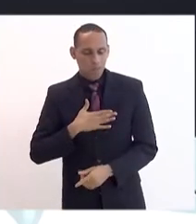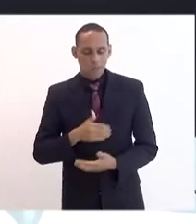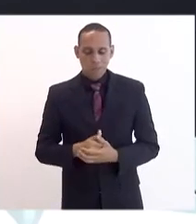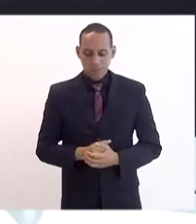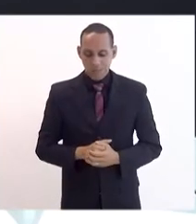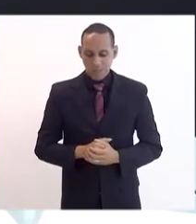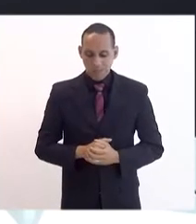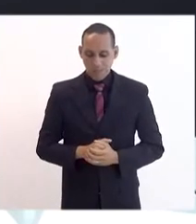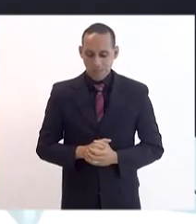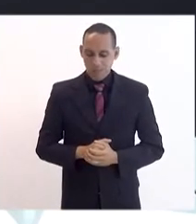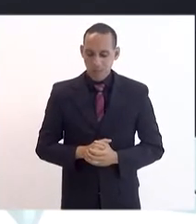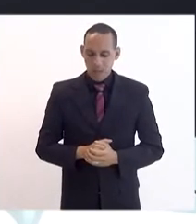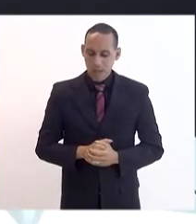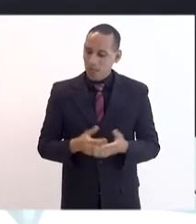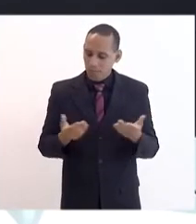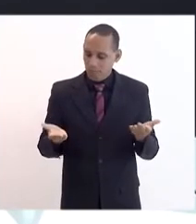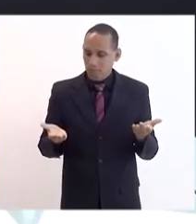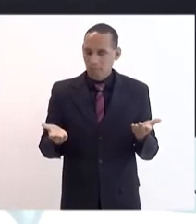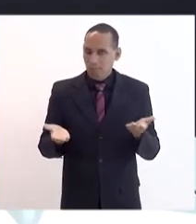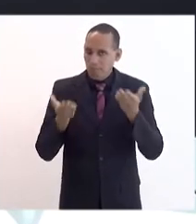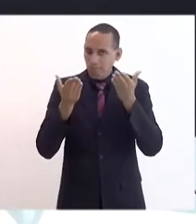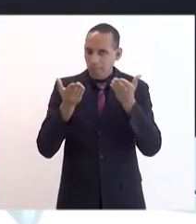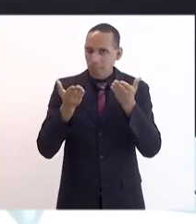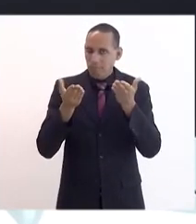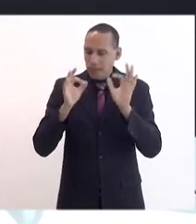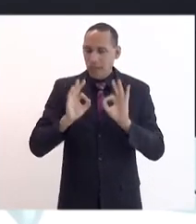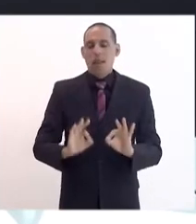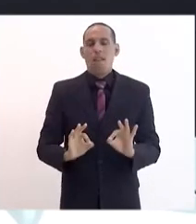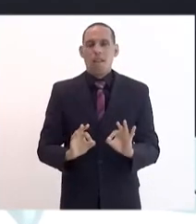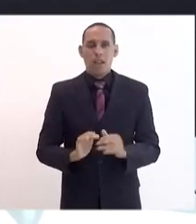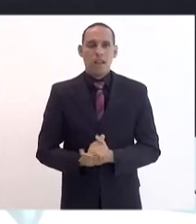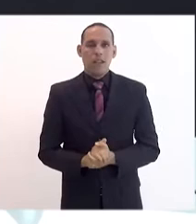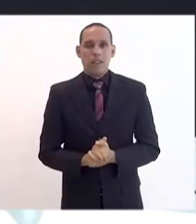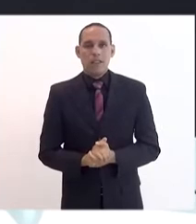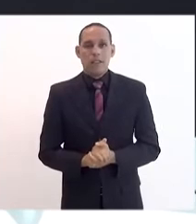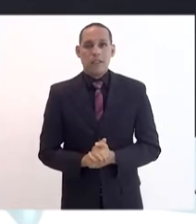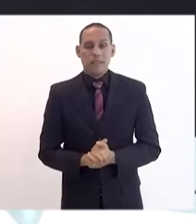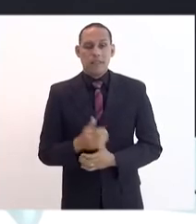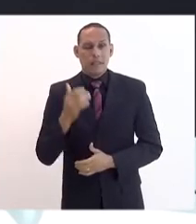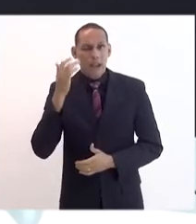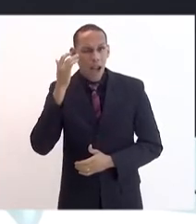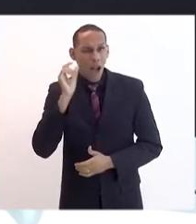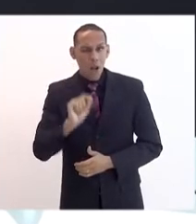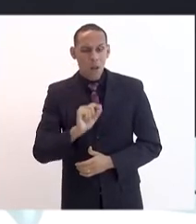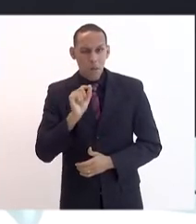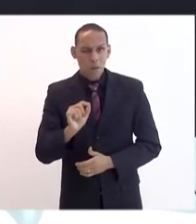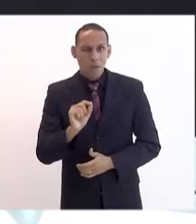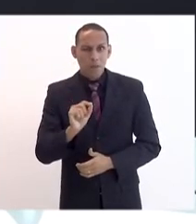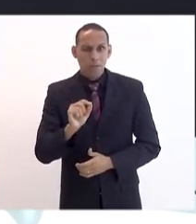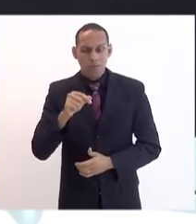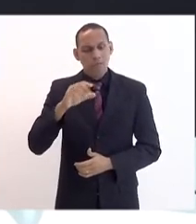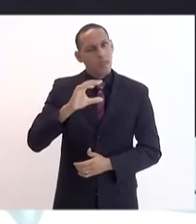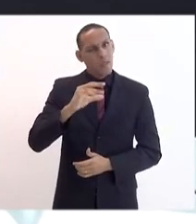que, e nisso Vossa Excelência tem razão, acho também que esta questão desta CPI